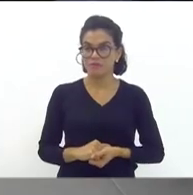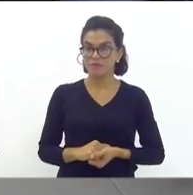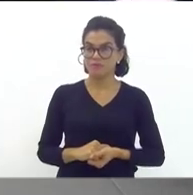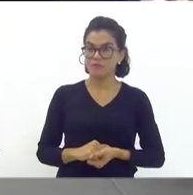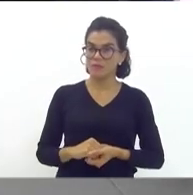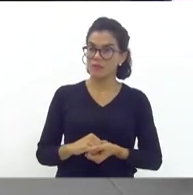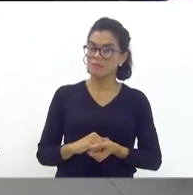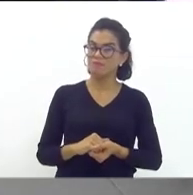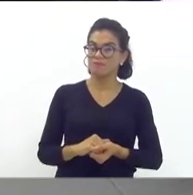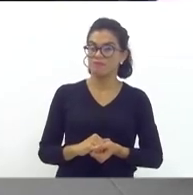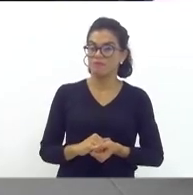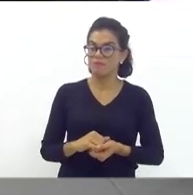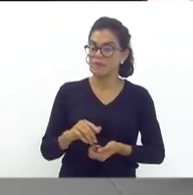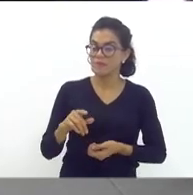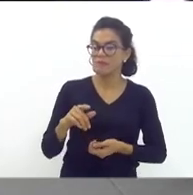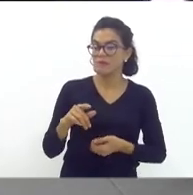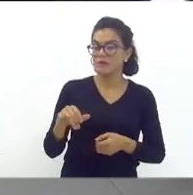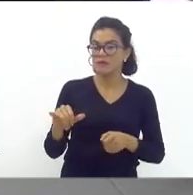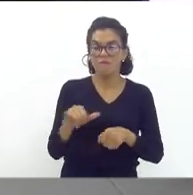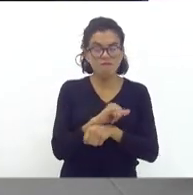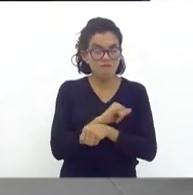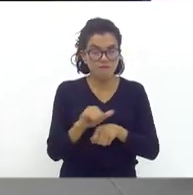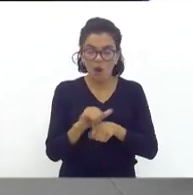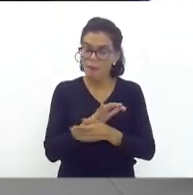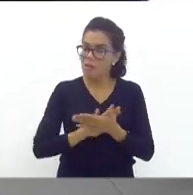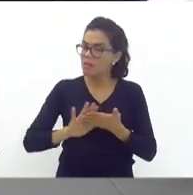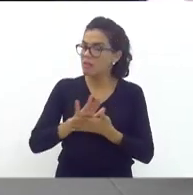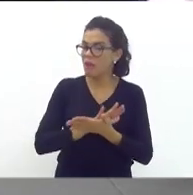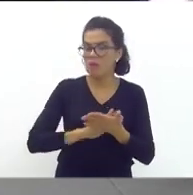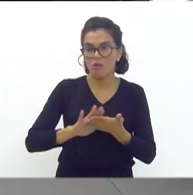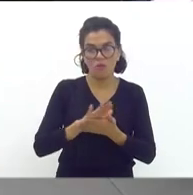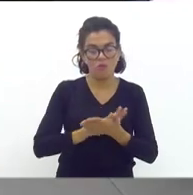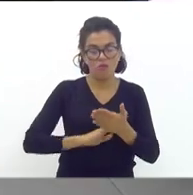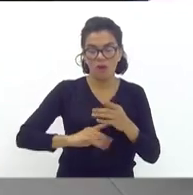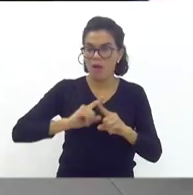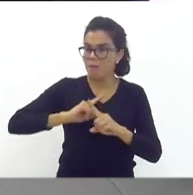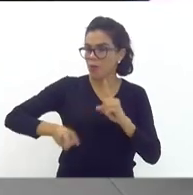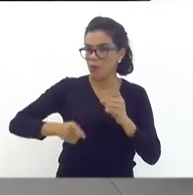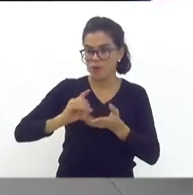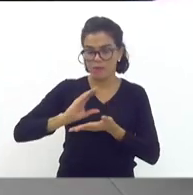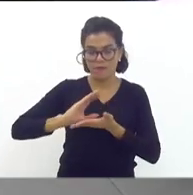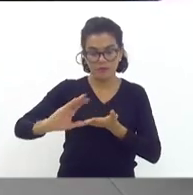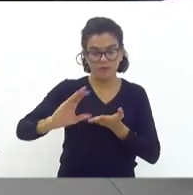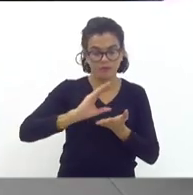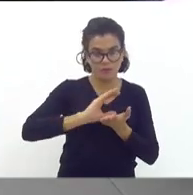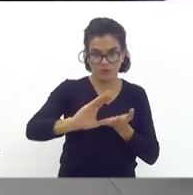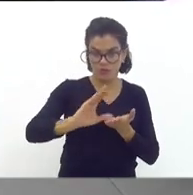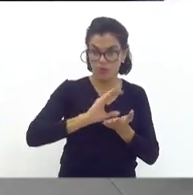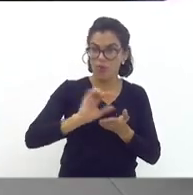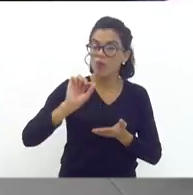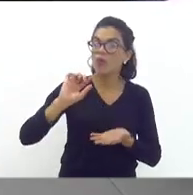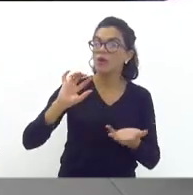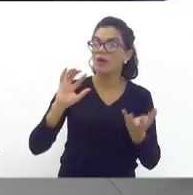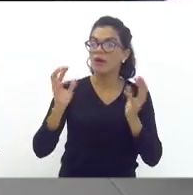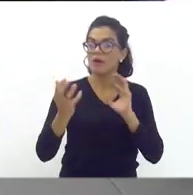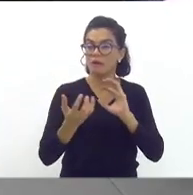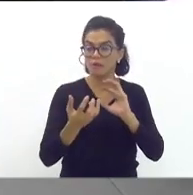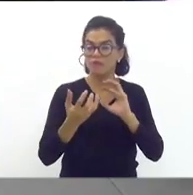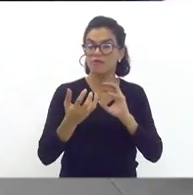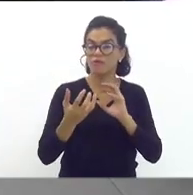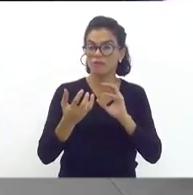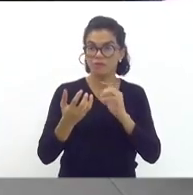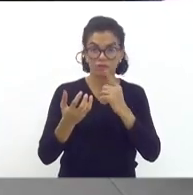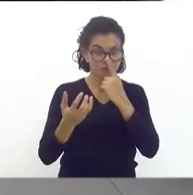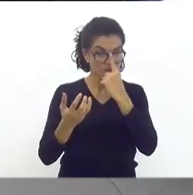de forma alguma agência impede investimentos da concessionária o que aconteceu foram foi